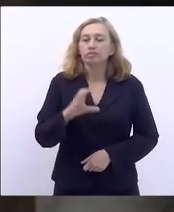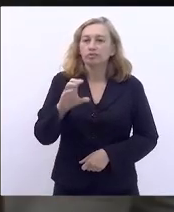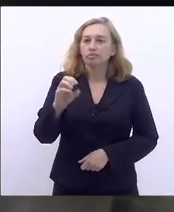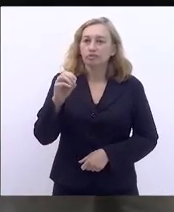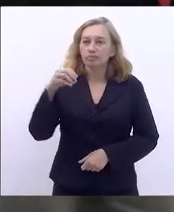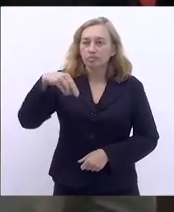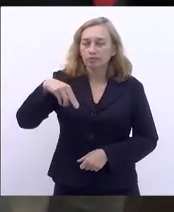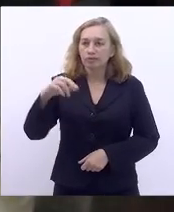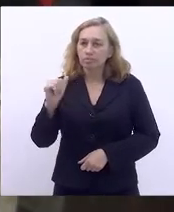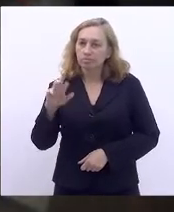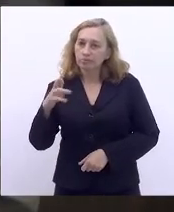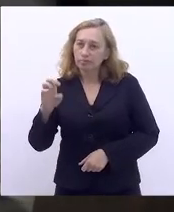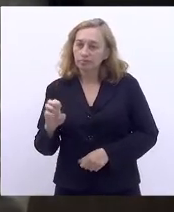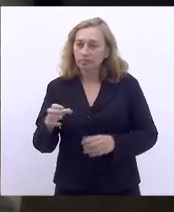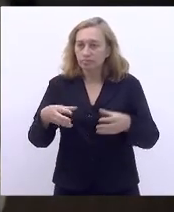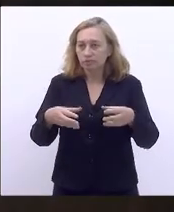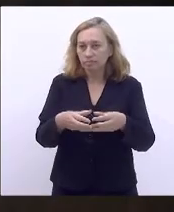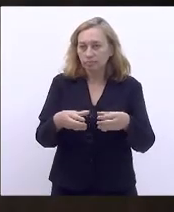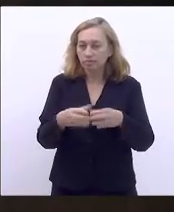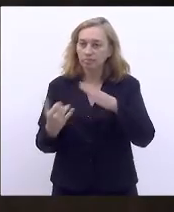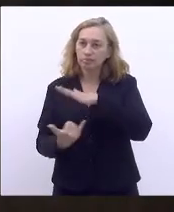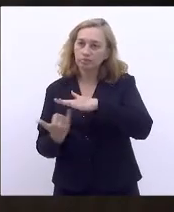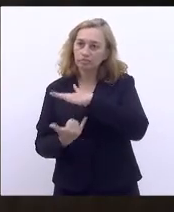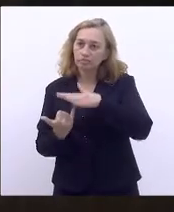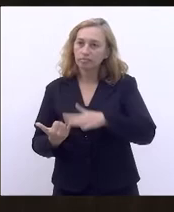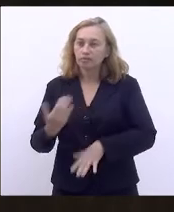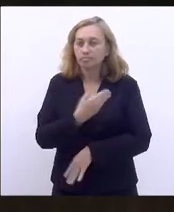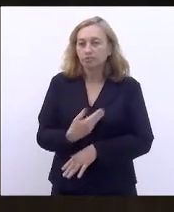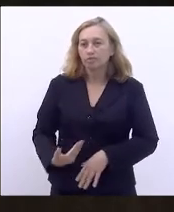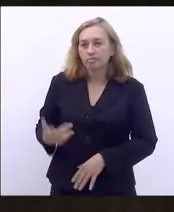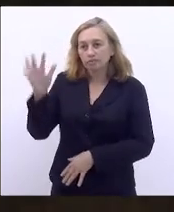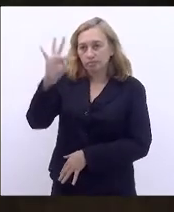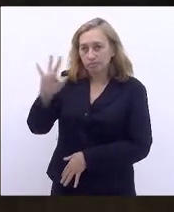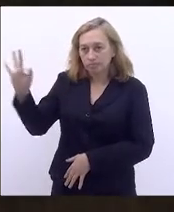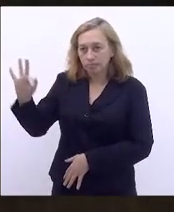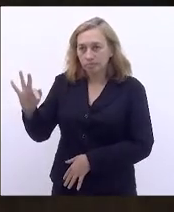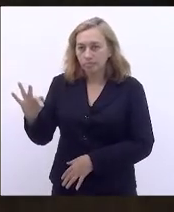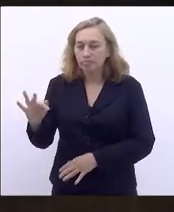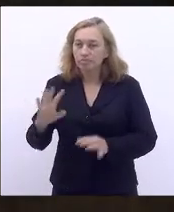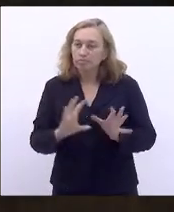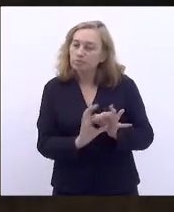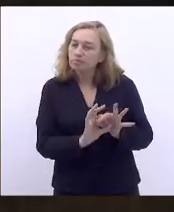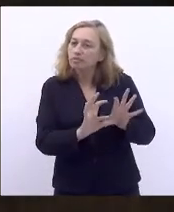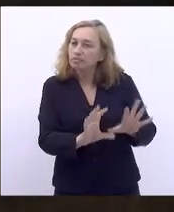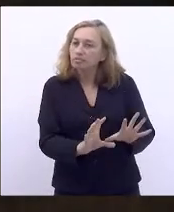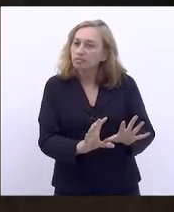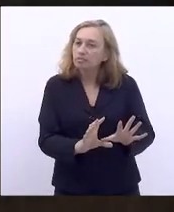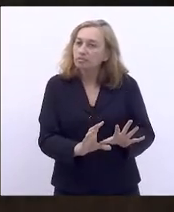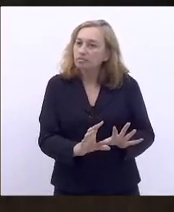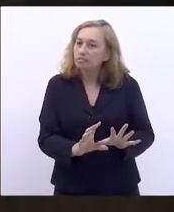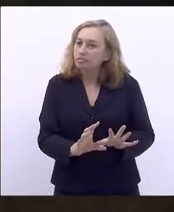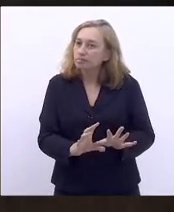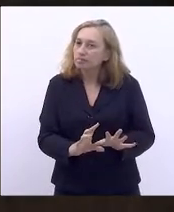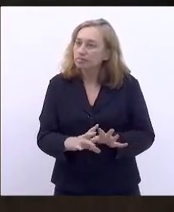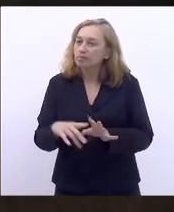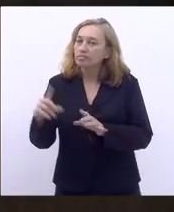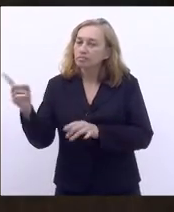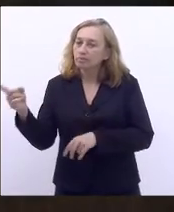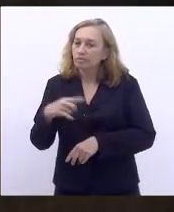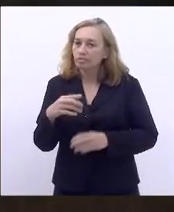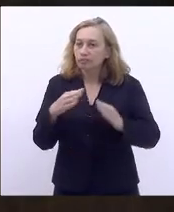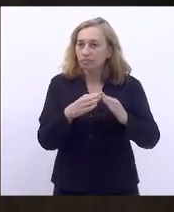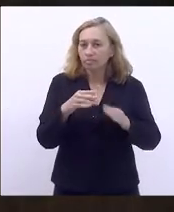que é um órgão institucional do governo federal e que dá essa titulação de refugiado às